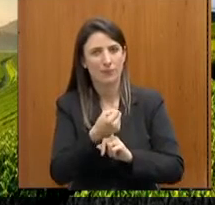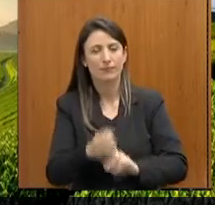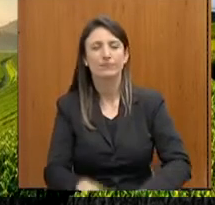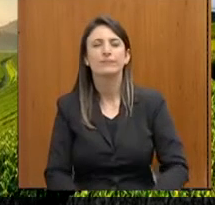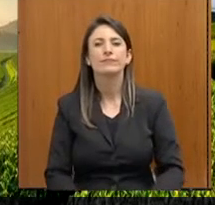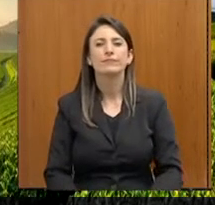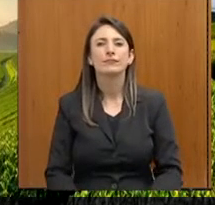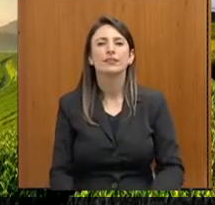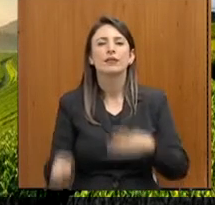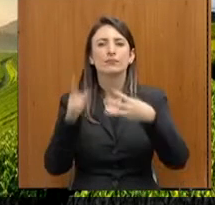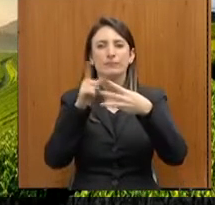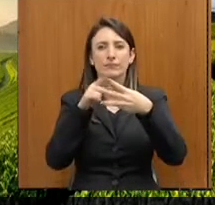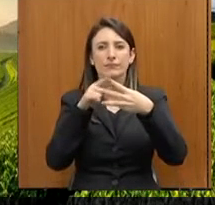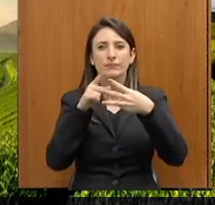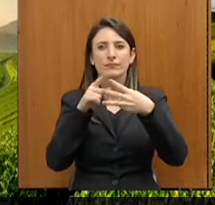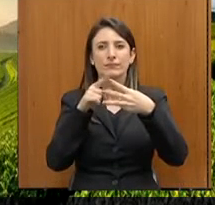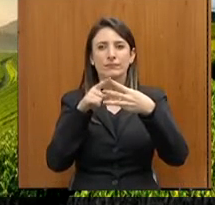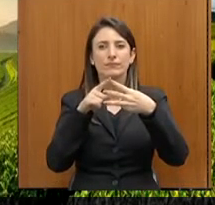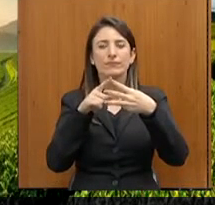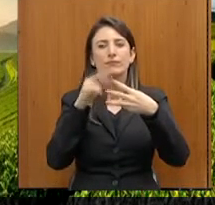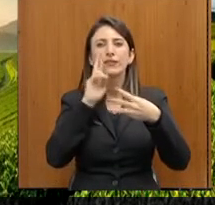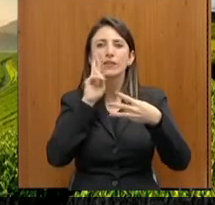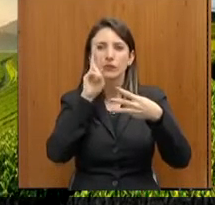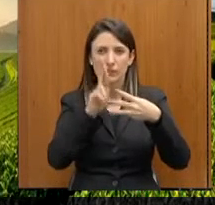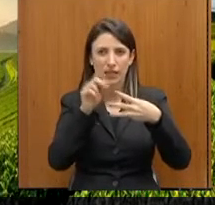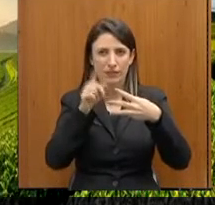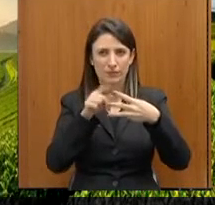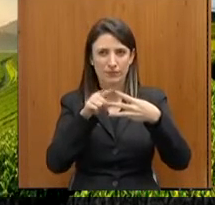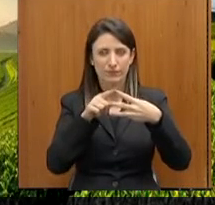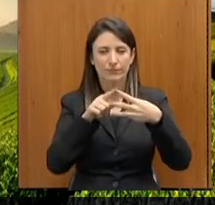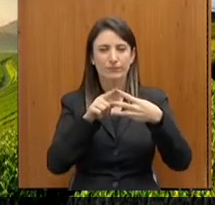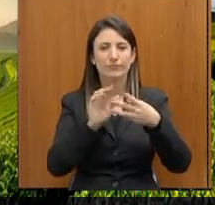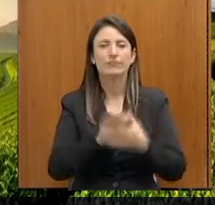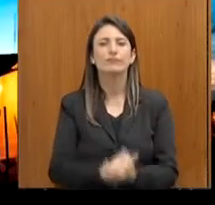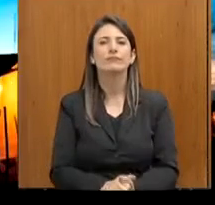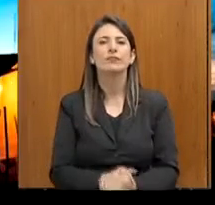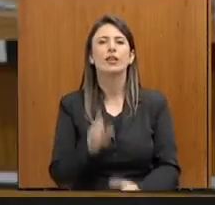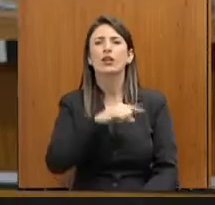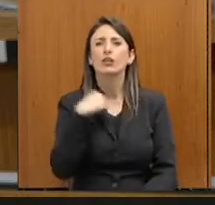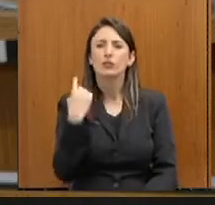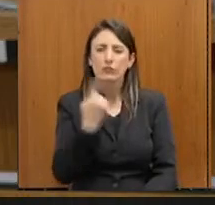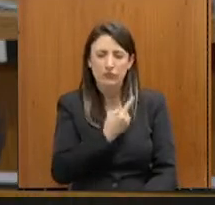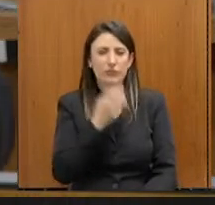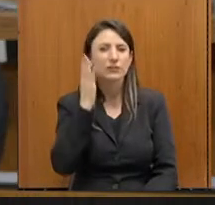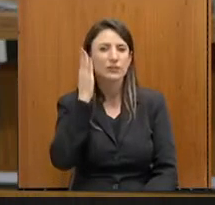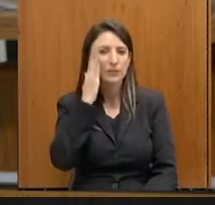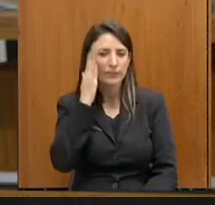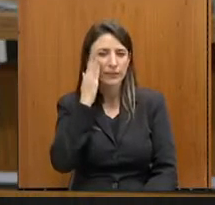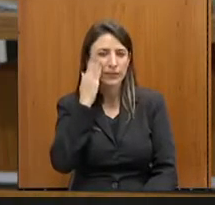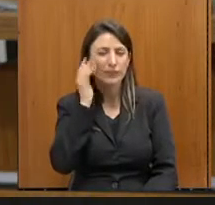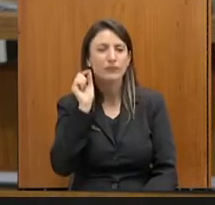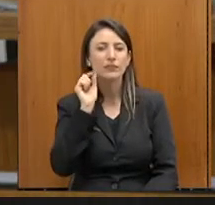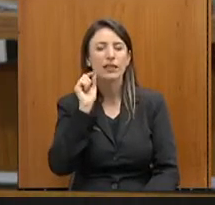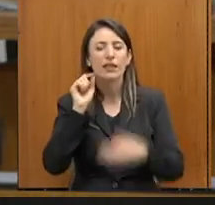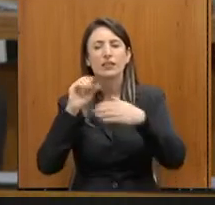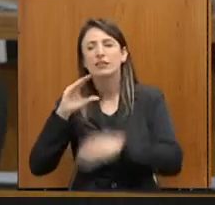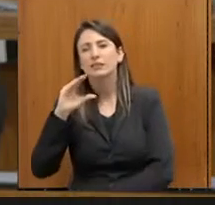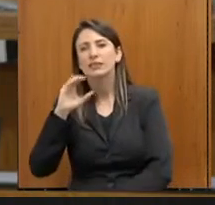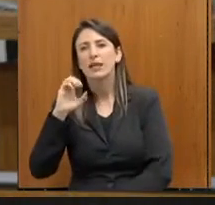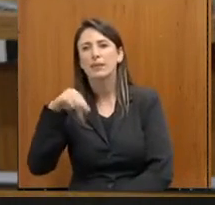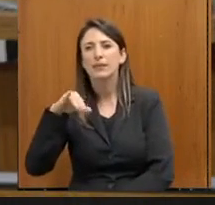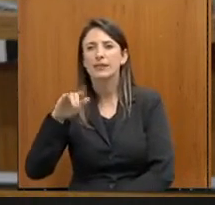parte de resultado e nós entendemos que a missão e da Cemig